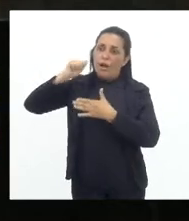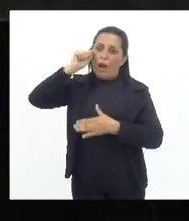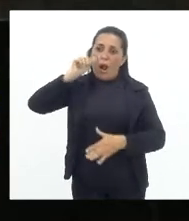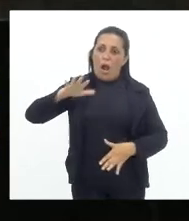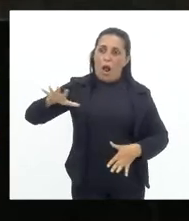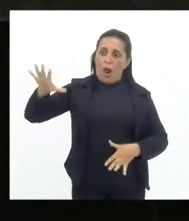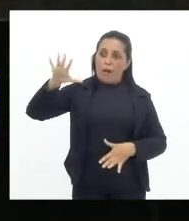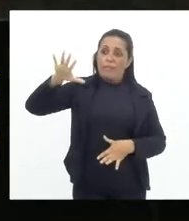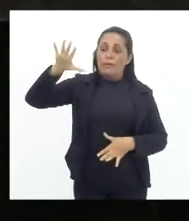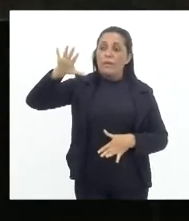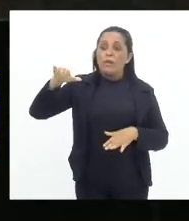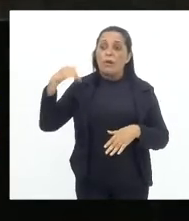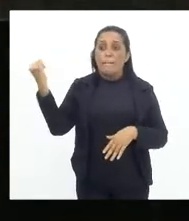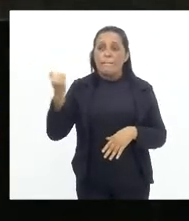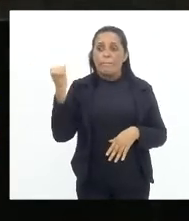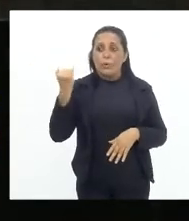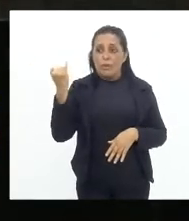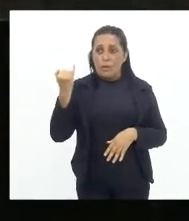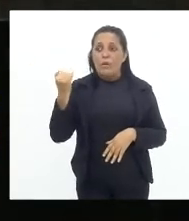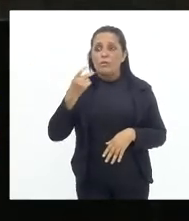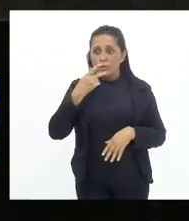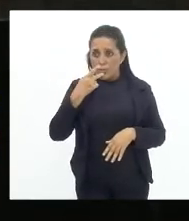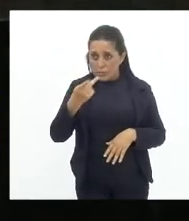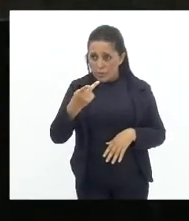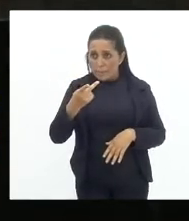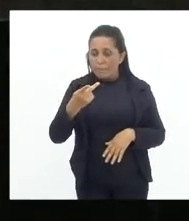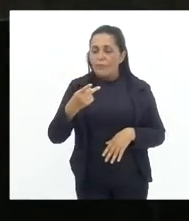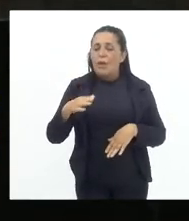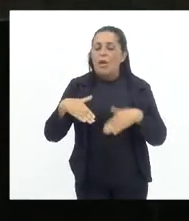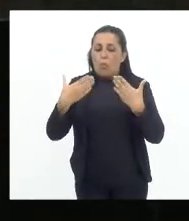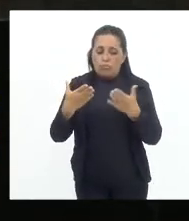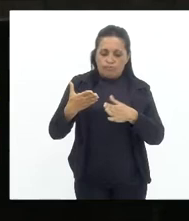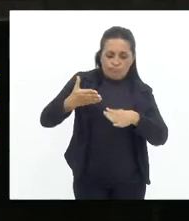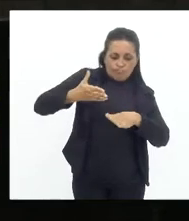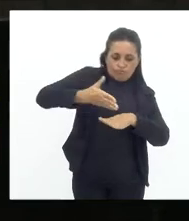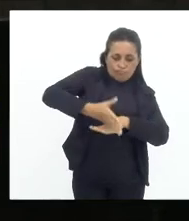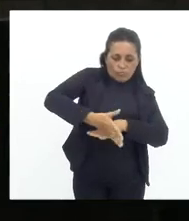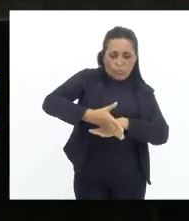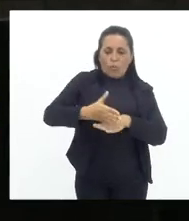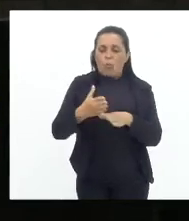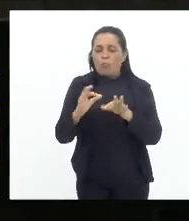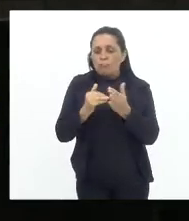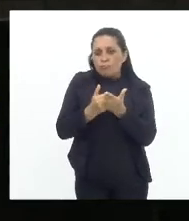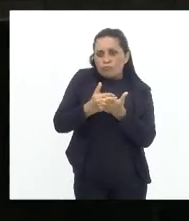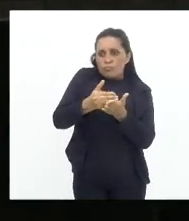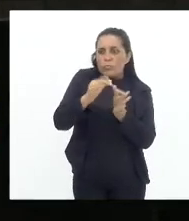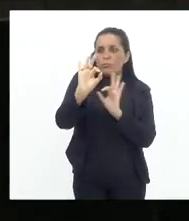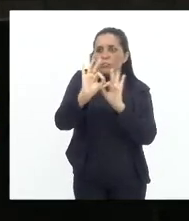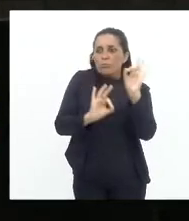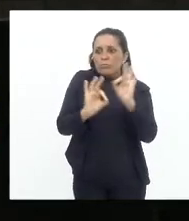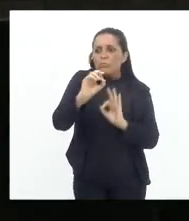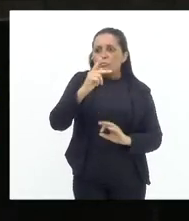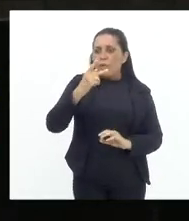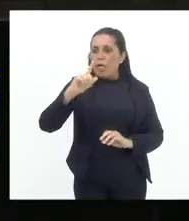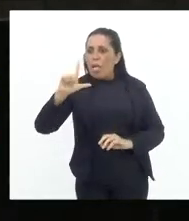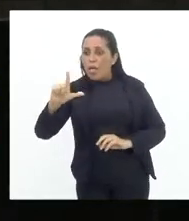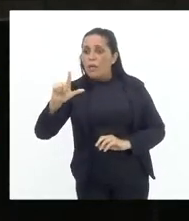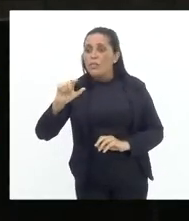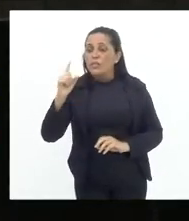E aí super importante também dizer que quando entramos com esse projeto a dificuldade de se